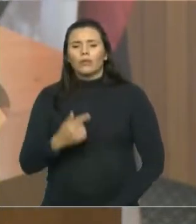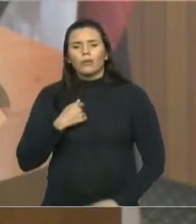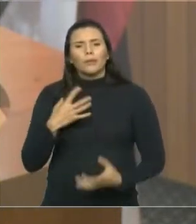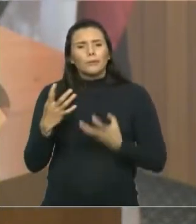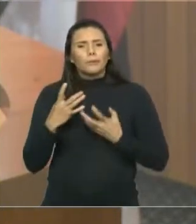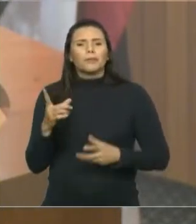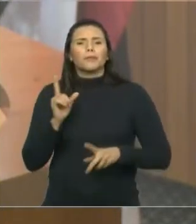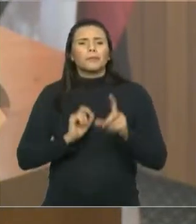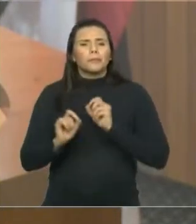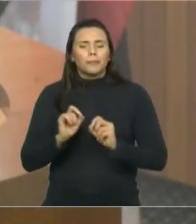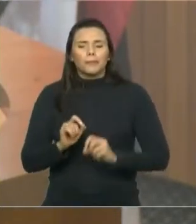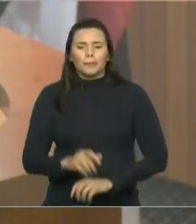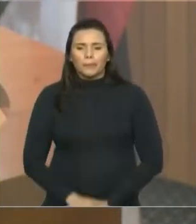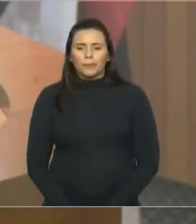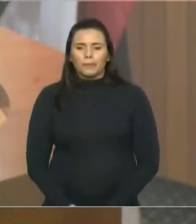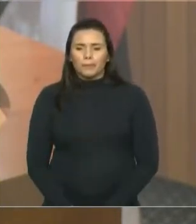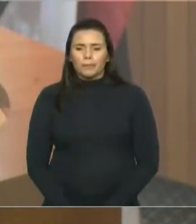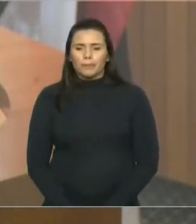próxima.